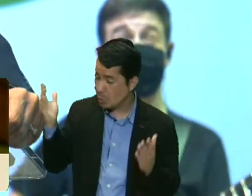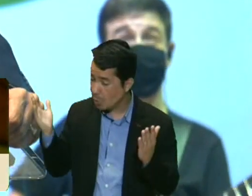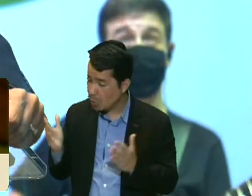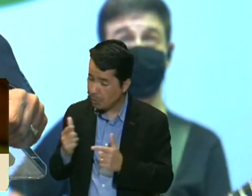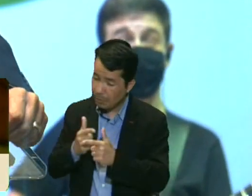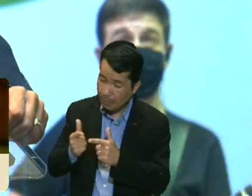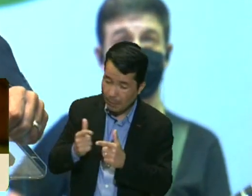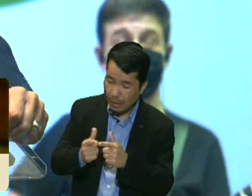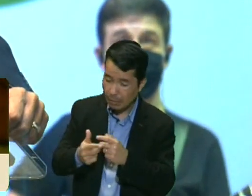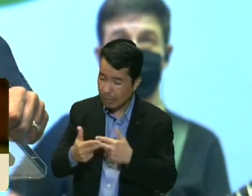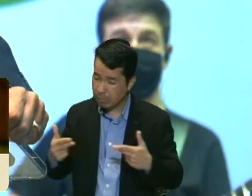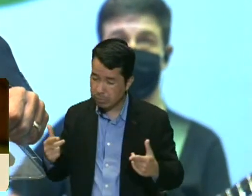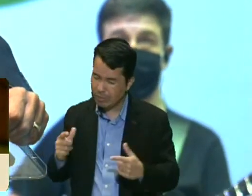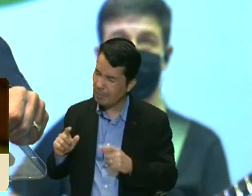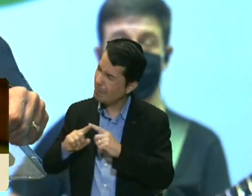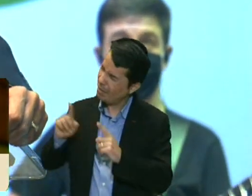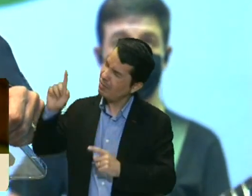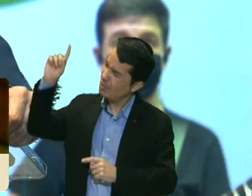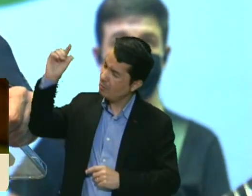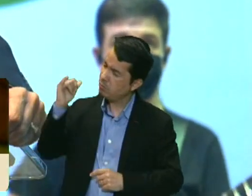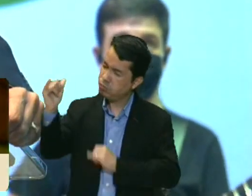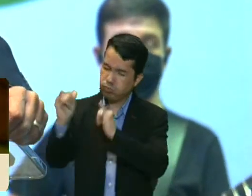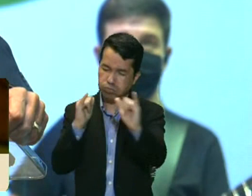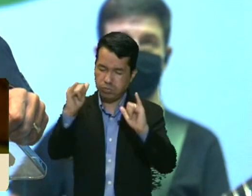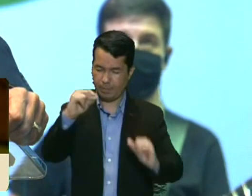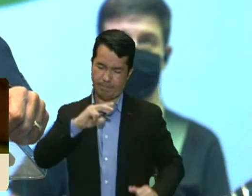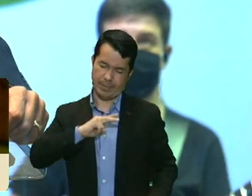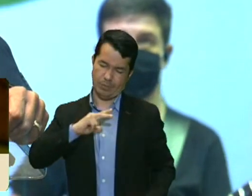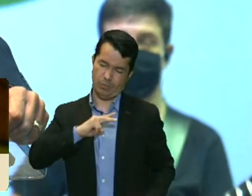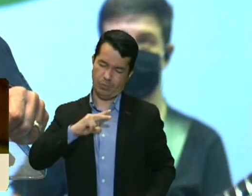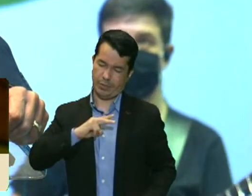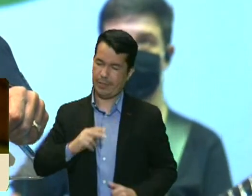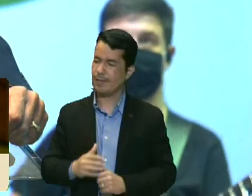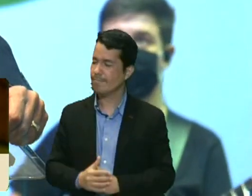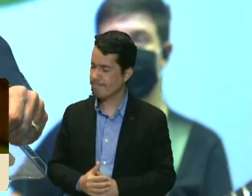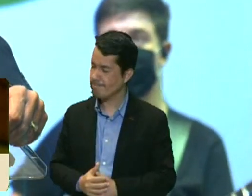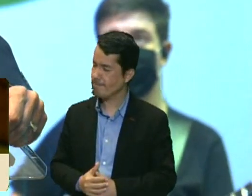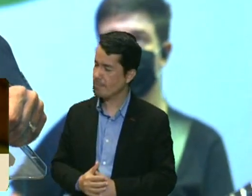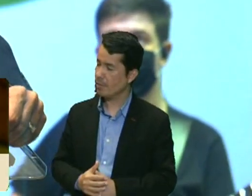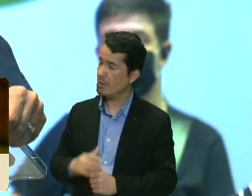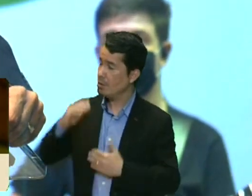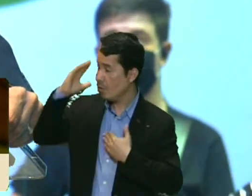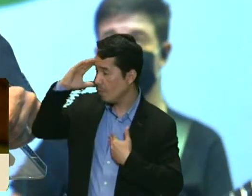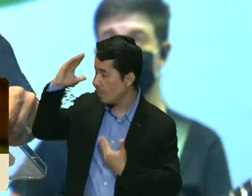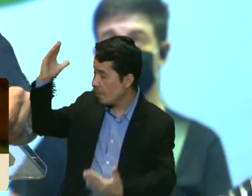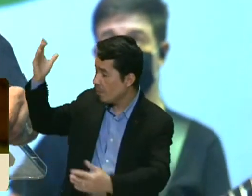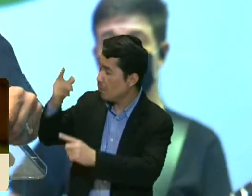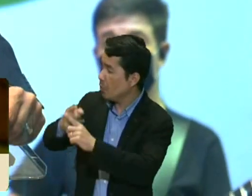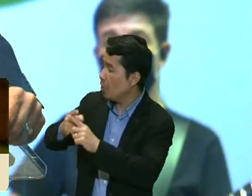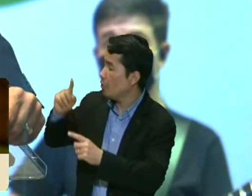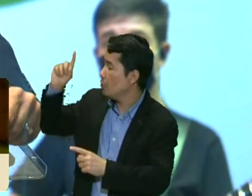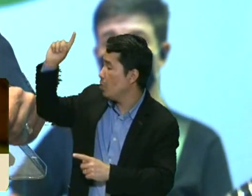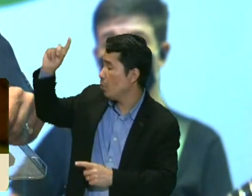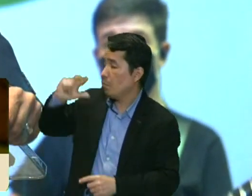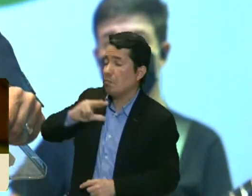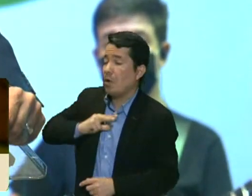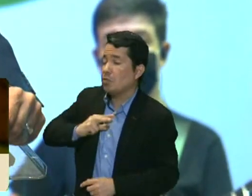E nós queremos agradecer a Ti, porque a Tua palavra sempre vem de encontro à necessidade daquilo que precisamos.